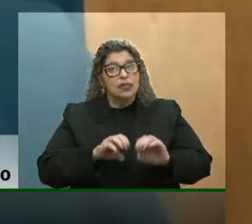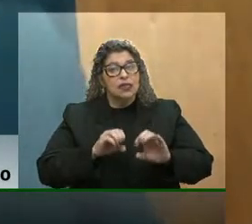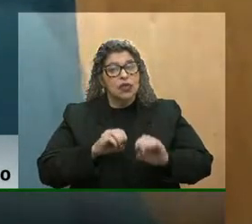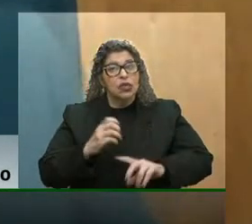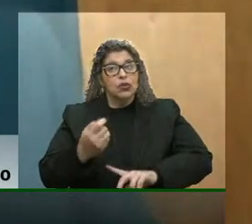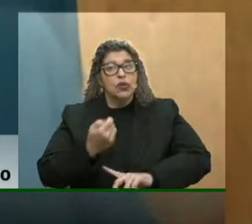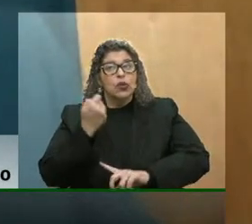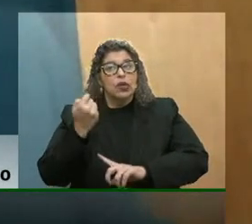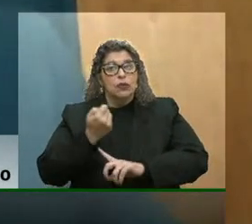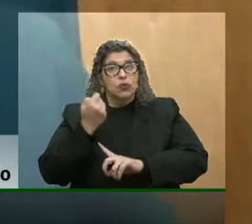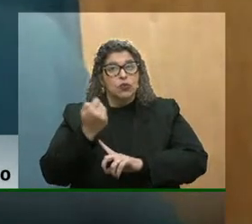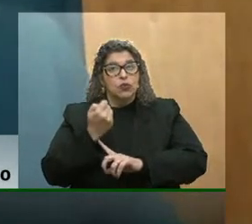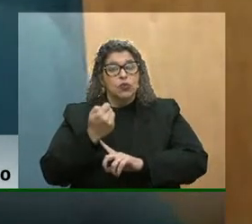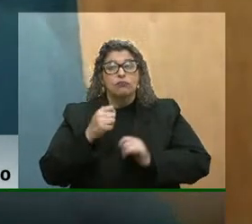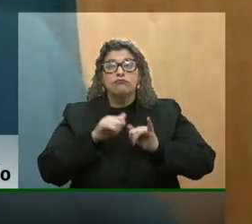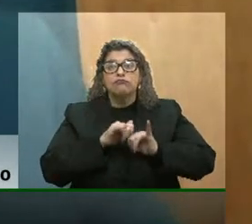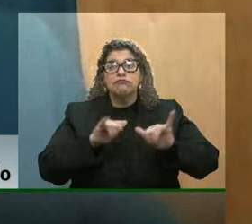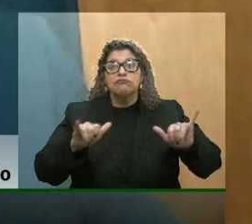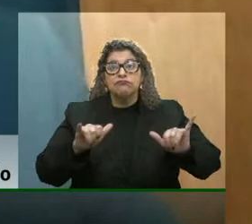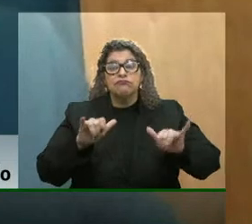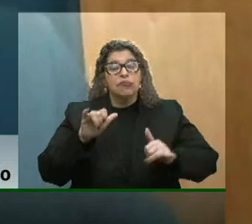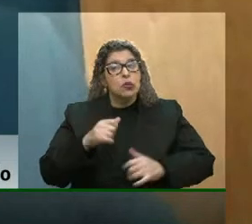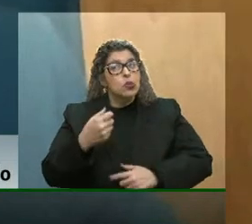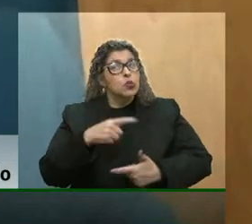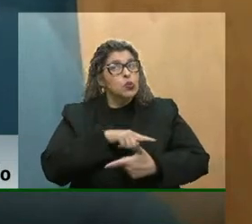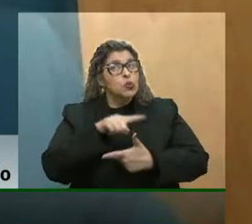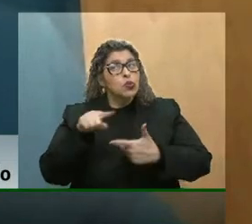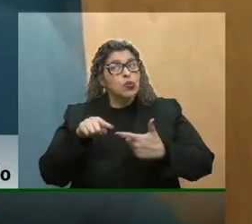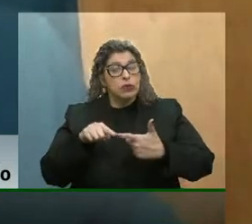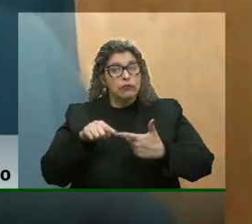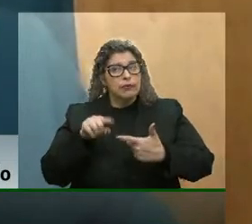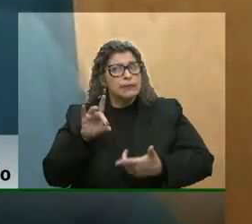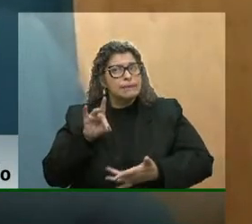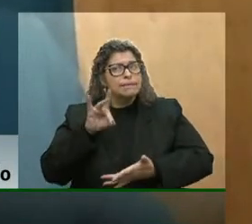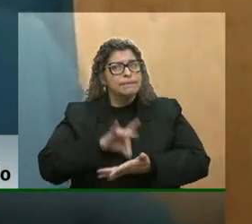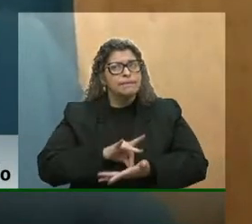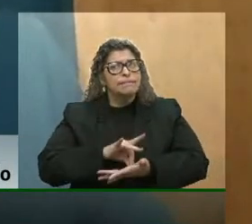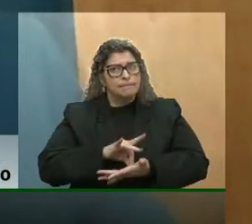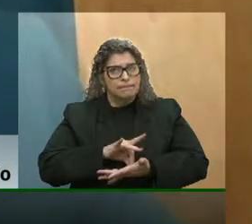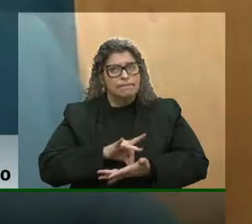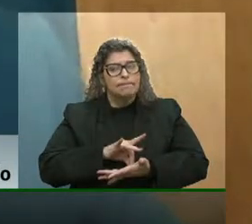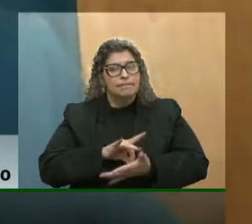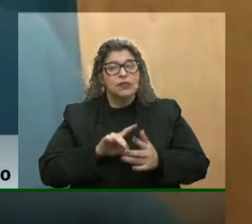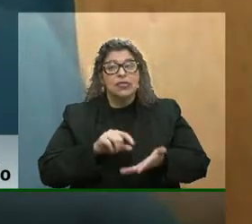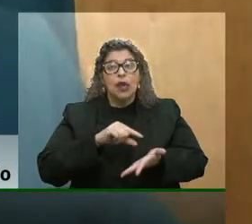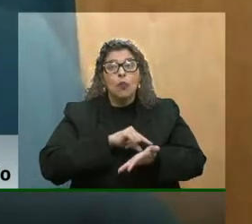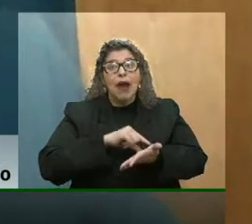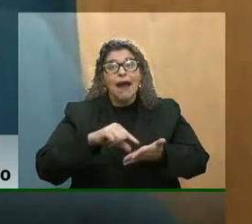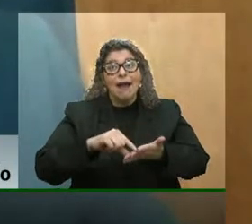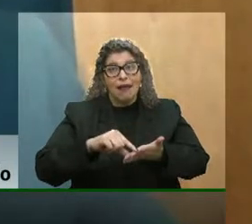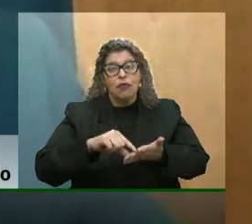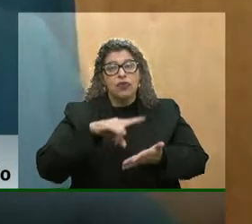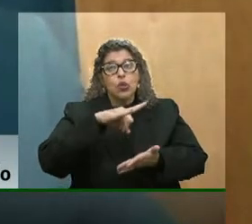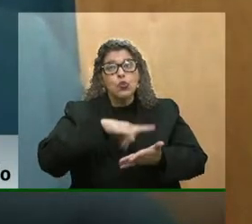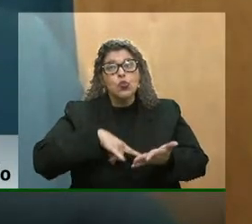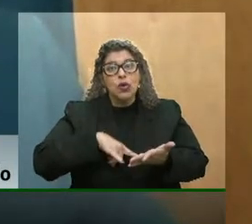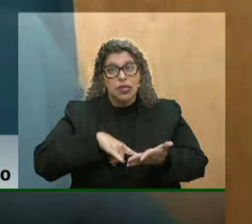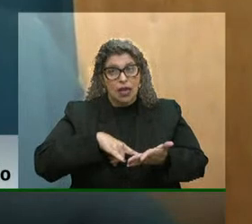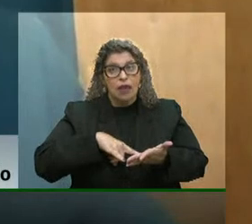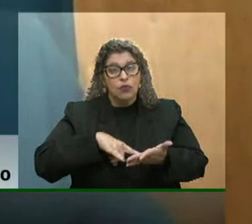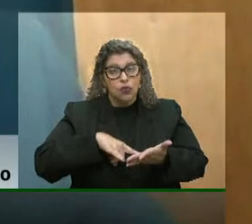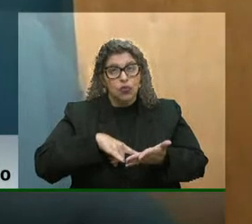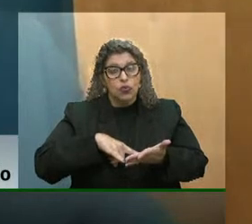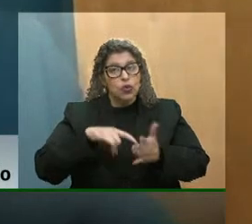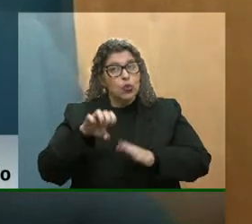Sul, que afirmou por duas vezes, categoricamente, que é uma cláusula do contrato